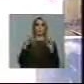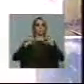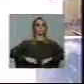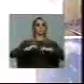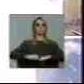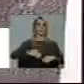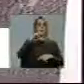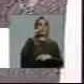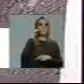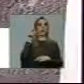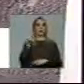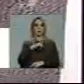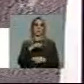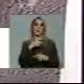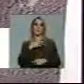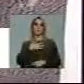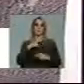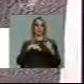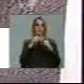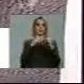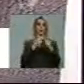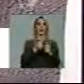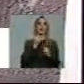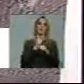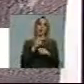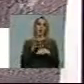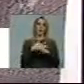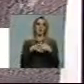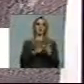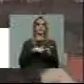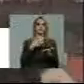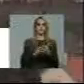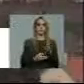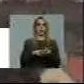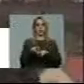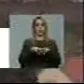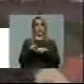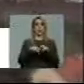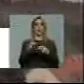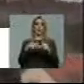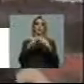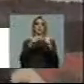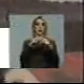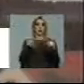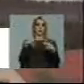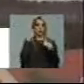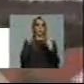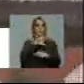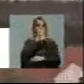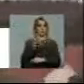Habitualmente é um consórcio entre bancos e empresas de construção civil que concorrem à construção de hospitais públicos no